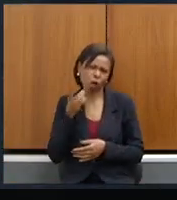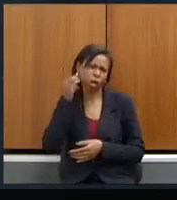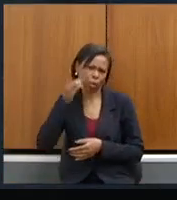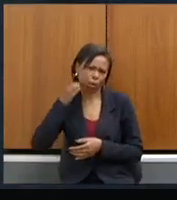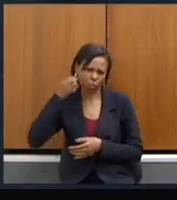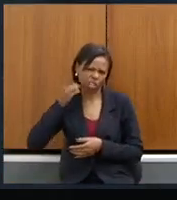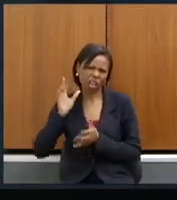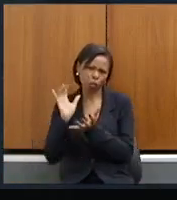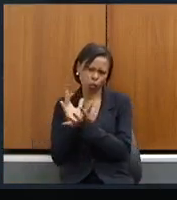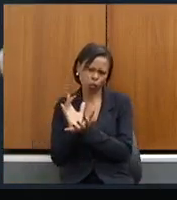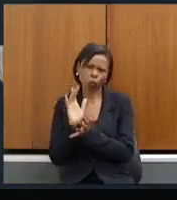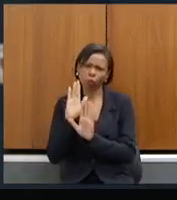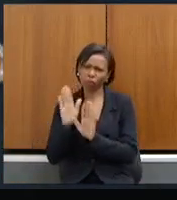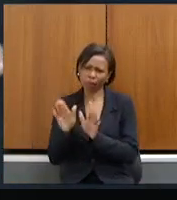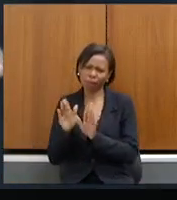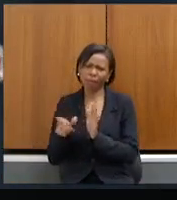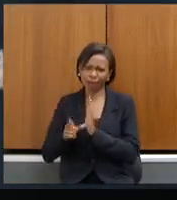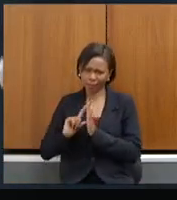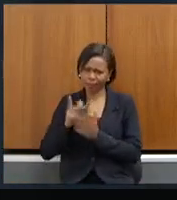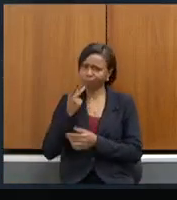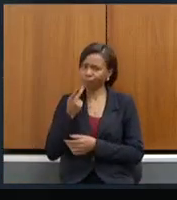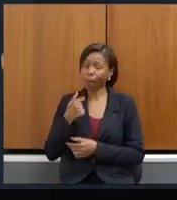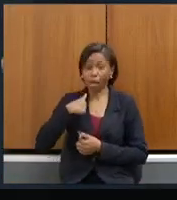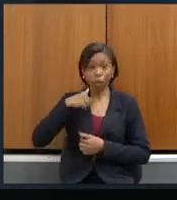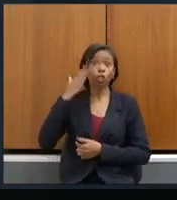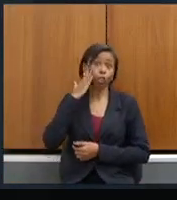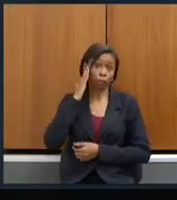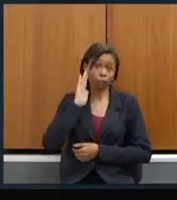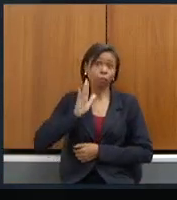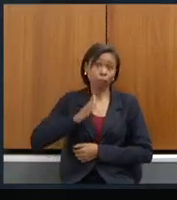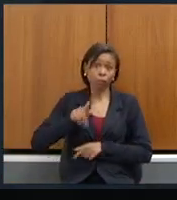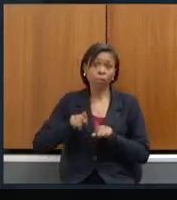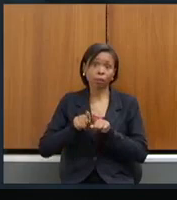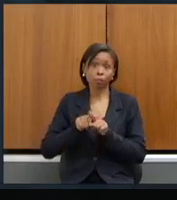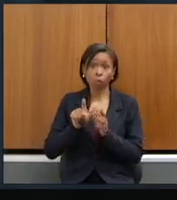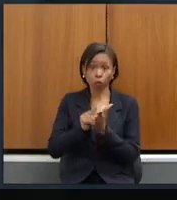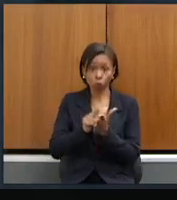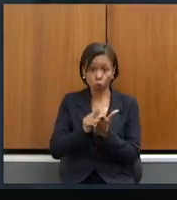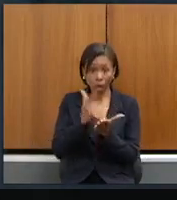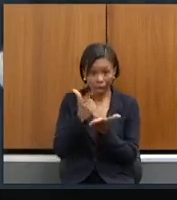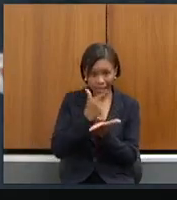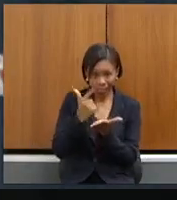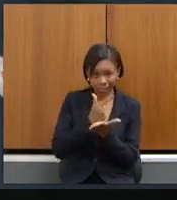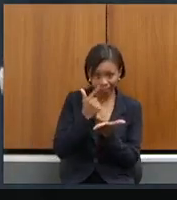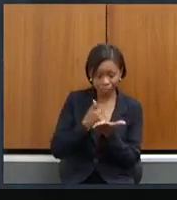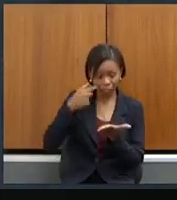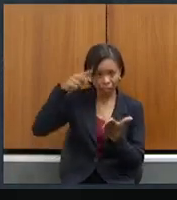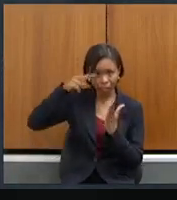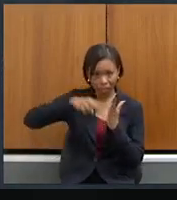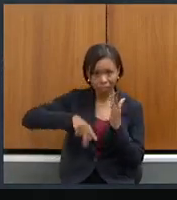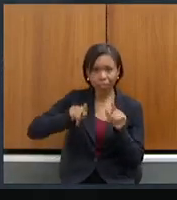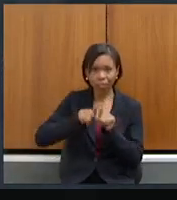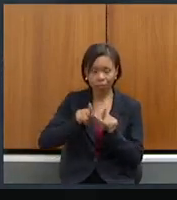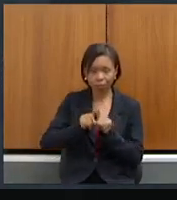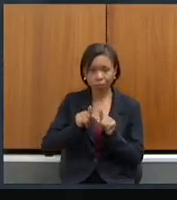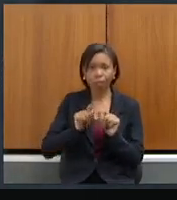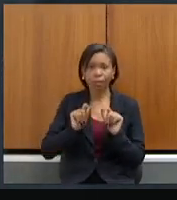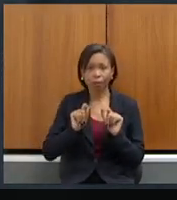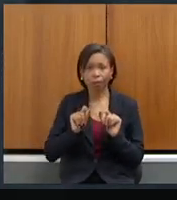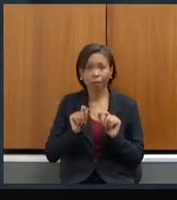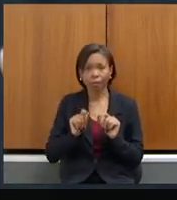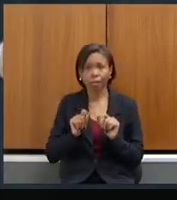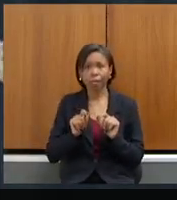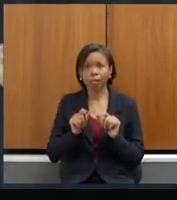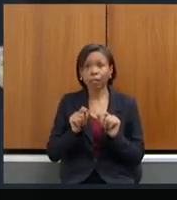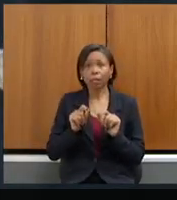nossos colegas que me anteciparam eu já sabia também na revista do valor Economy e o braço teria sido